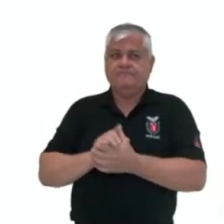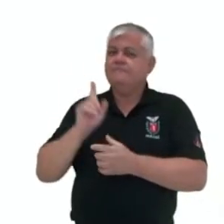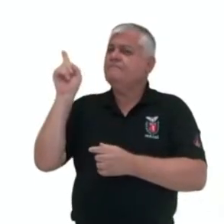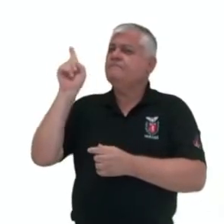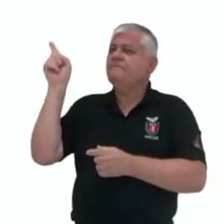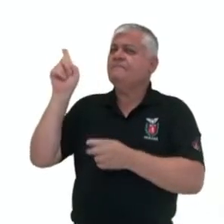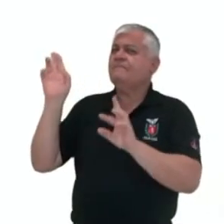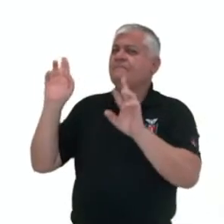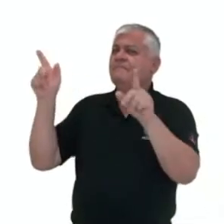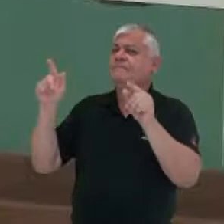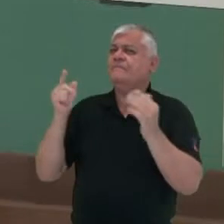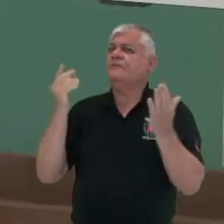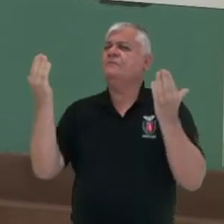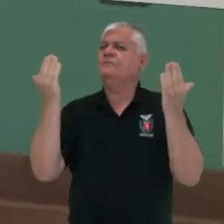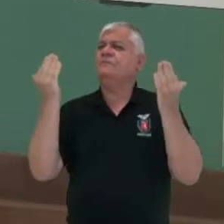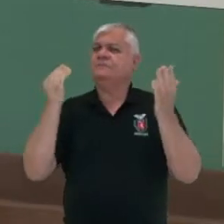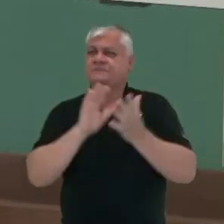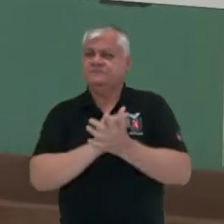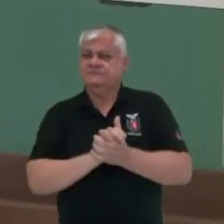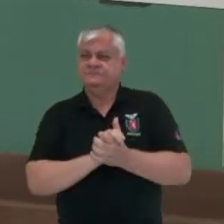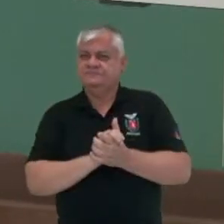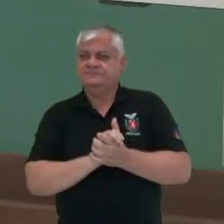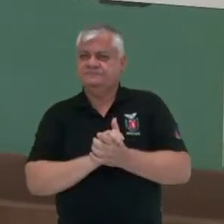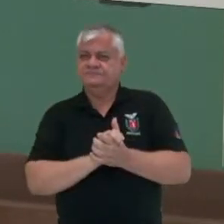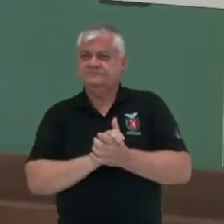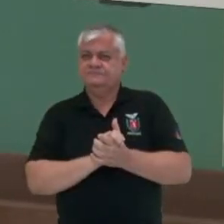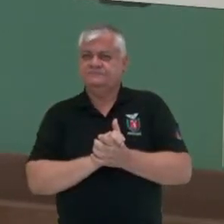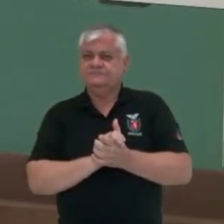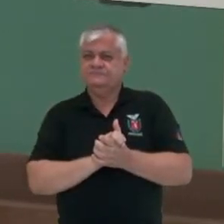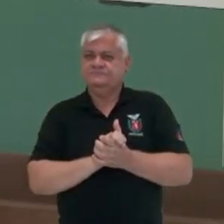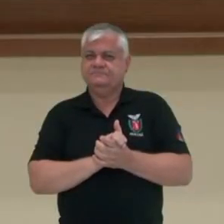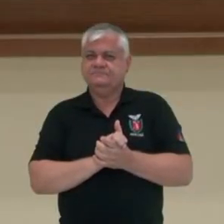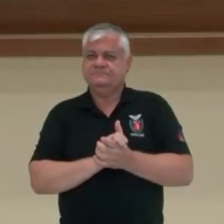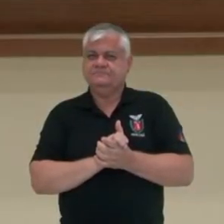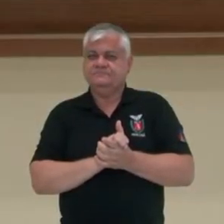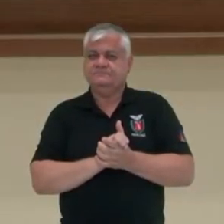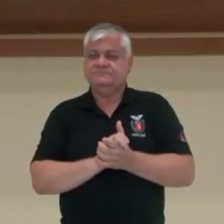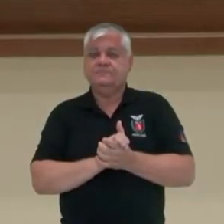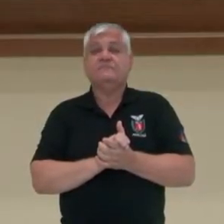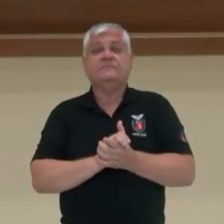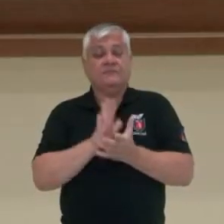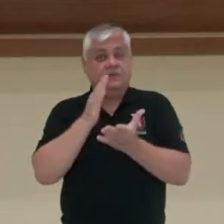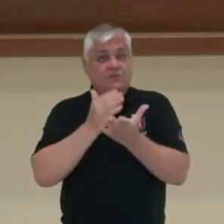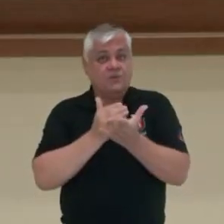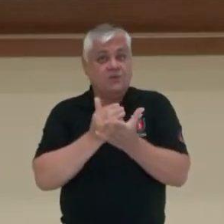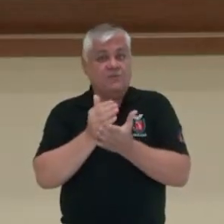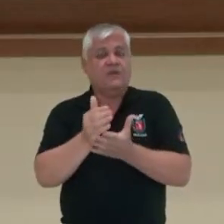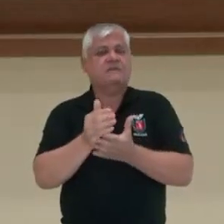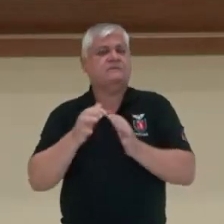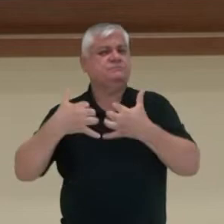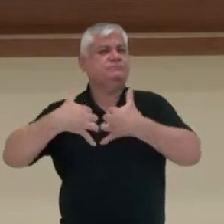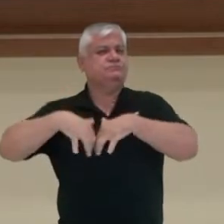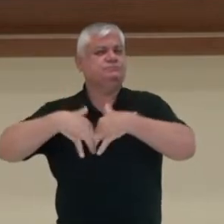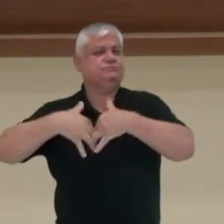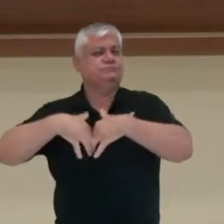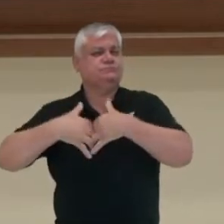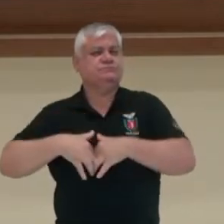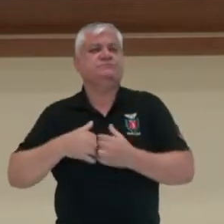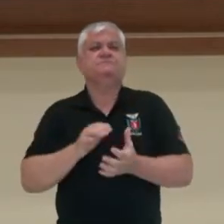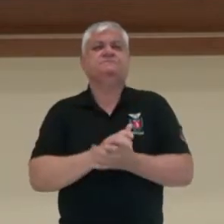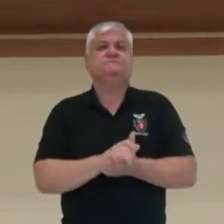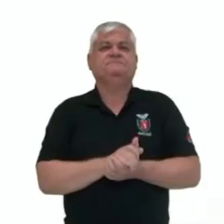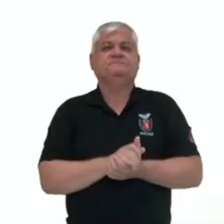e essa imagem aqui. Então, vamos lá. E com isso a gente entra em algumas reflexões da nossa